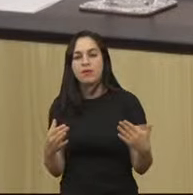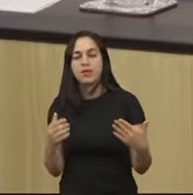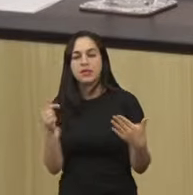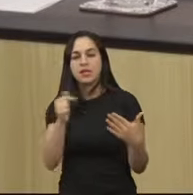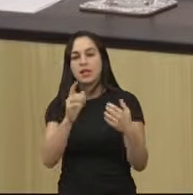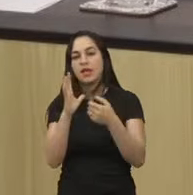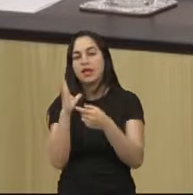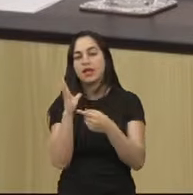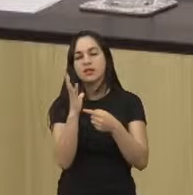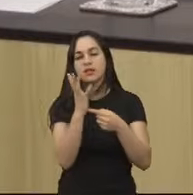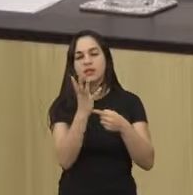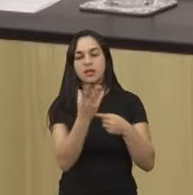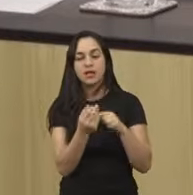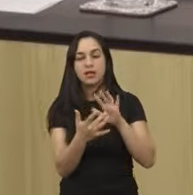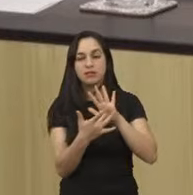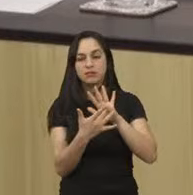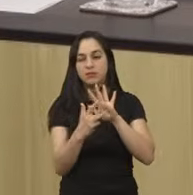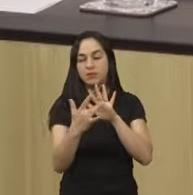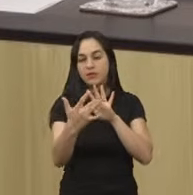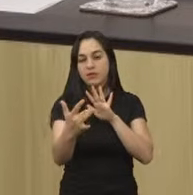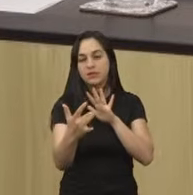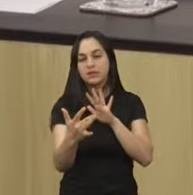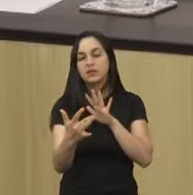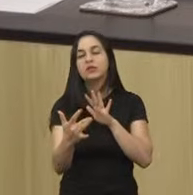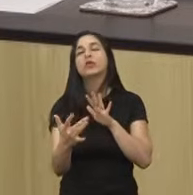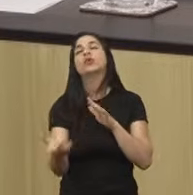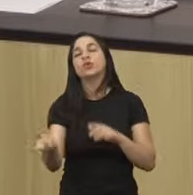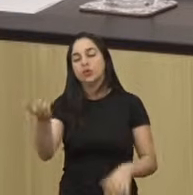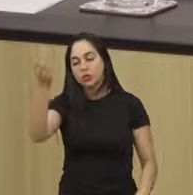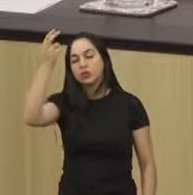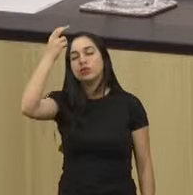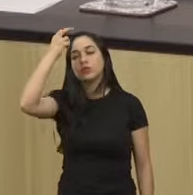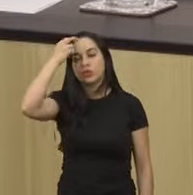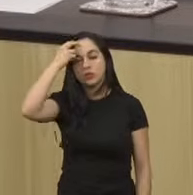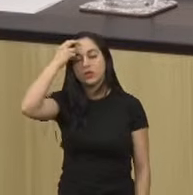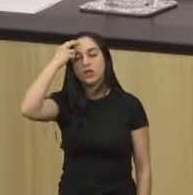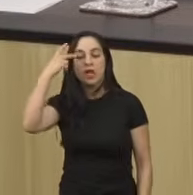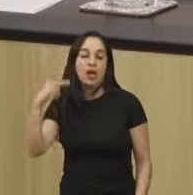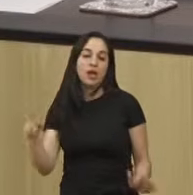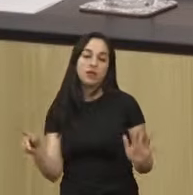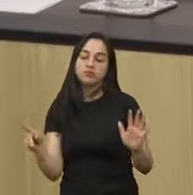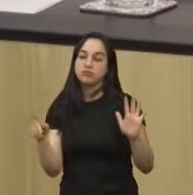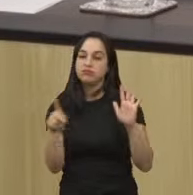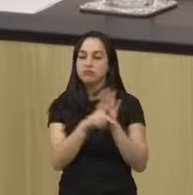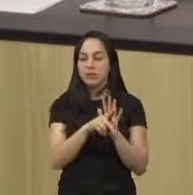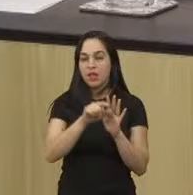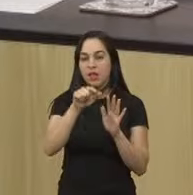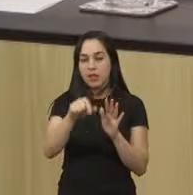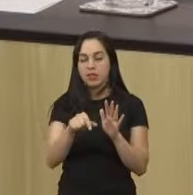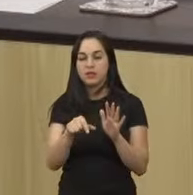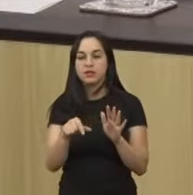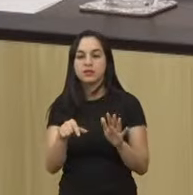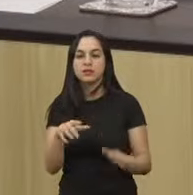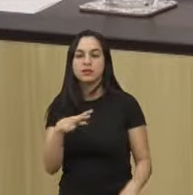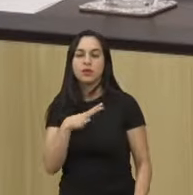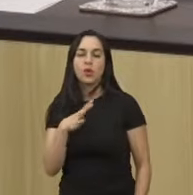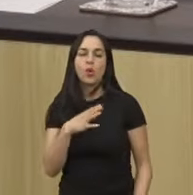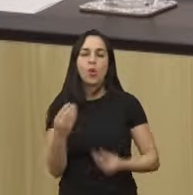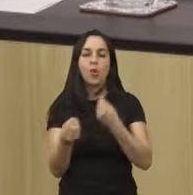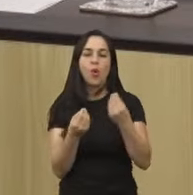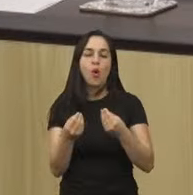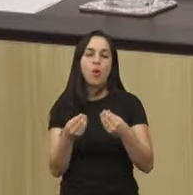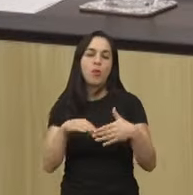artes são expressões artísticas urbanas consideradas bem culturais, imateriais ou materiais, sendo configuradas como